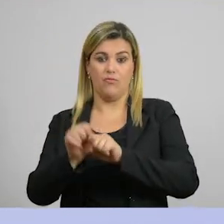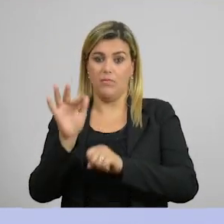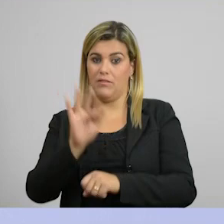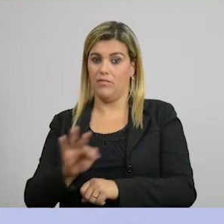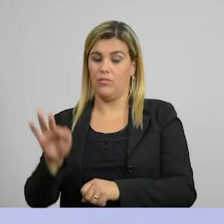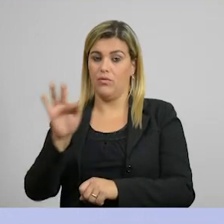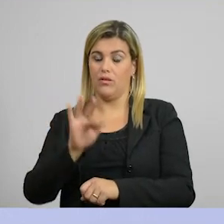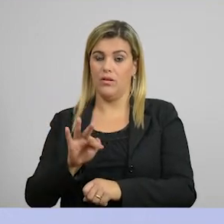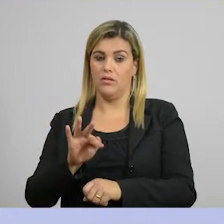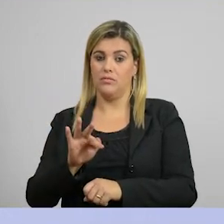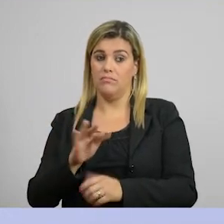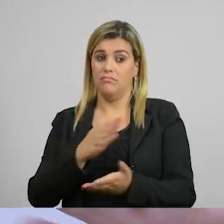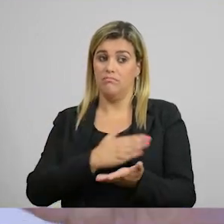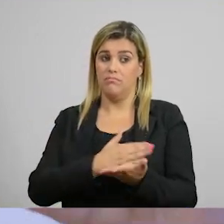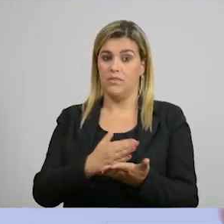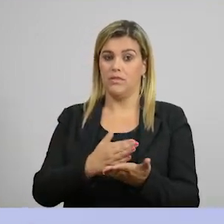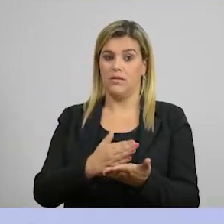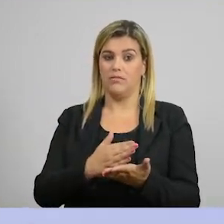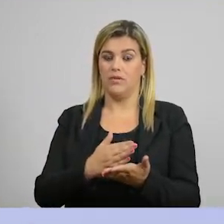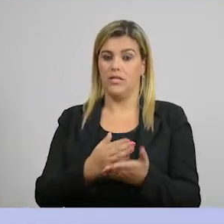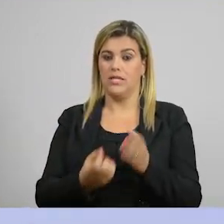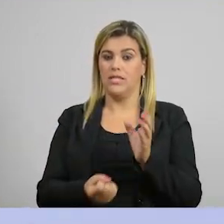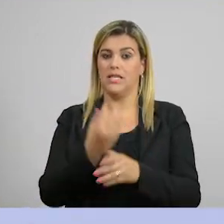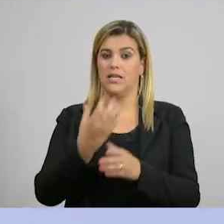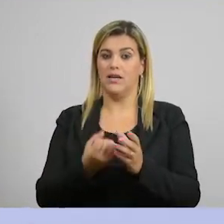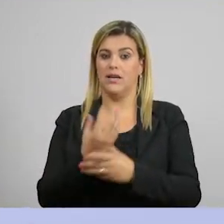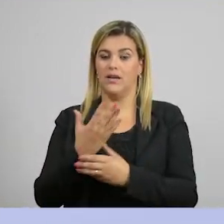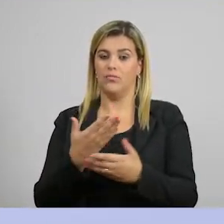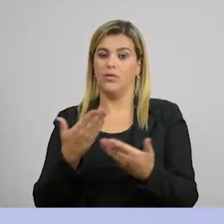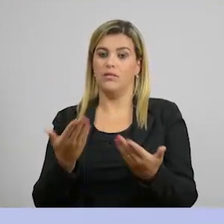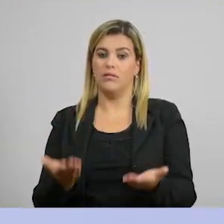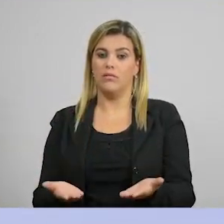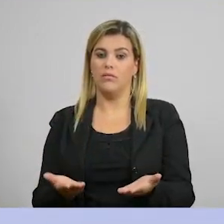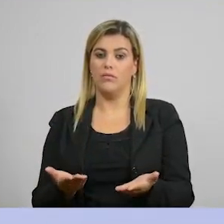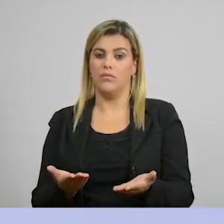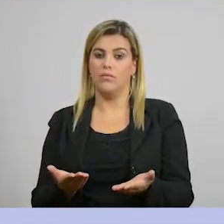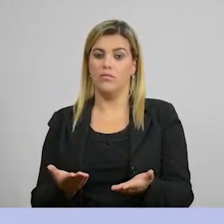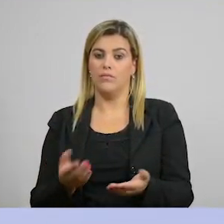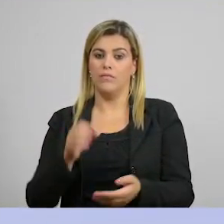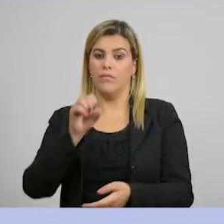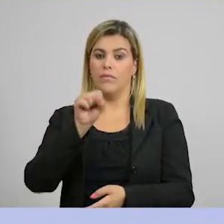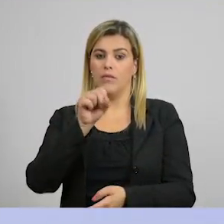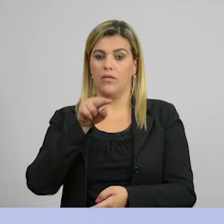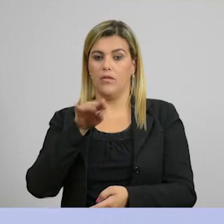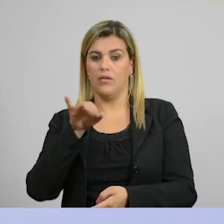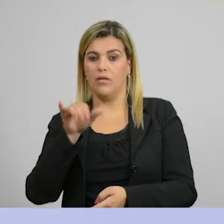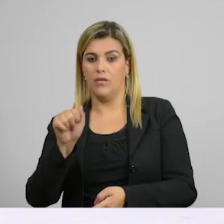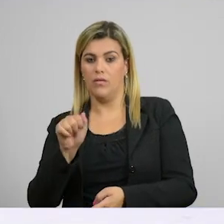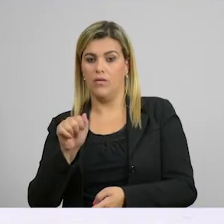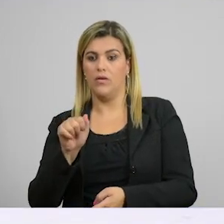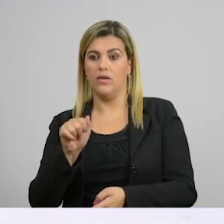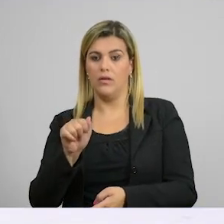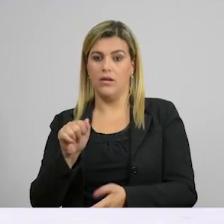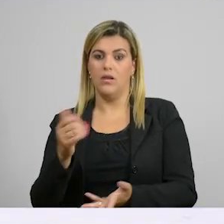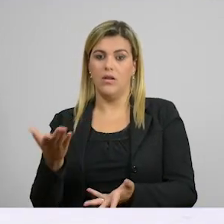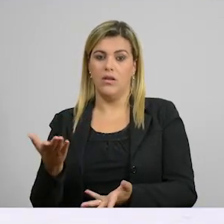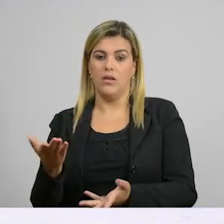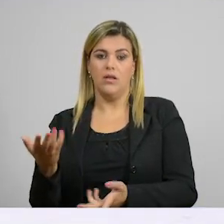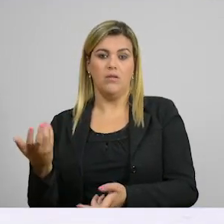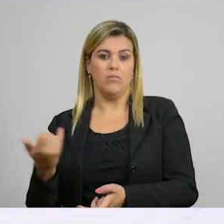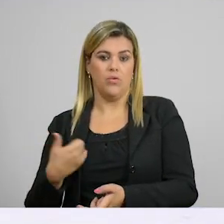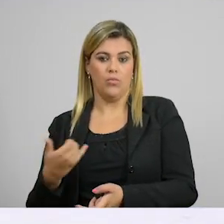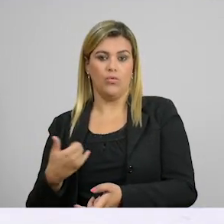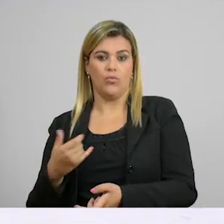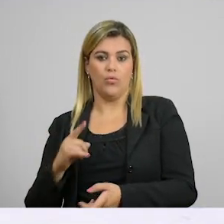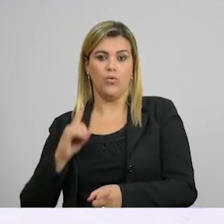não superior começavam a ser criados. E aí, a Sônia Guzman nos relatou, e